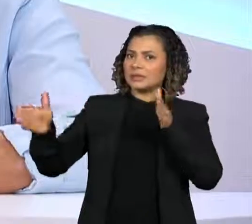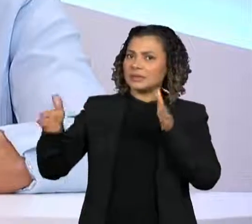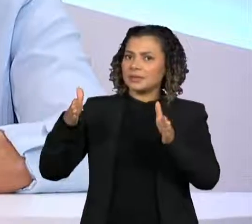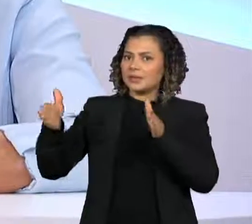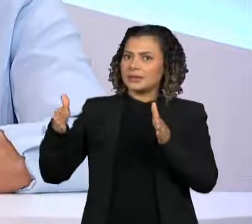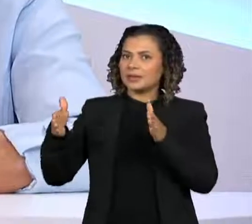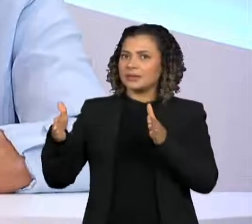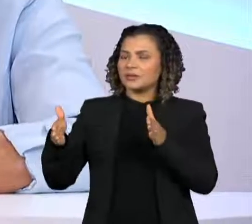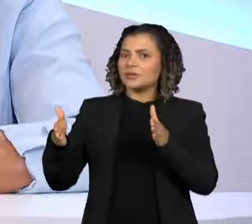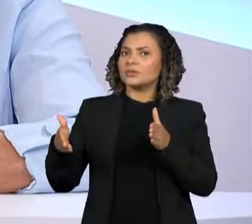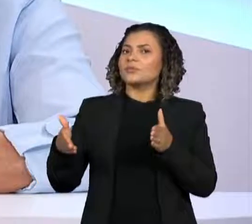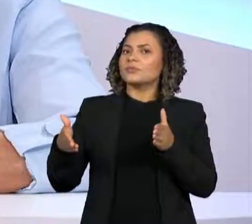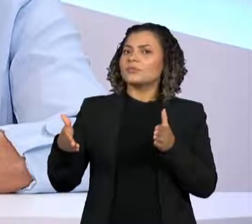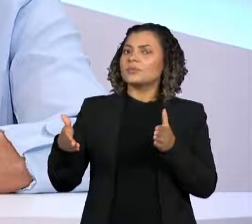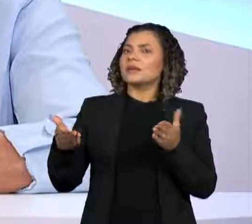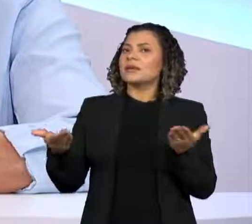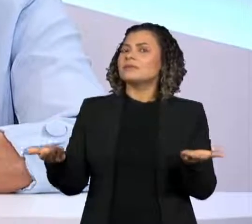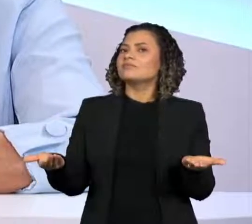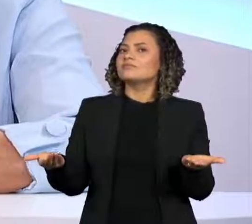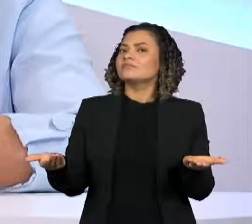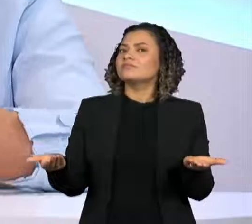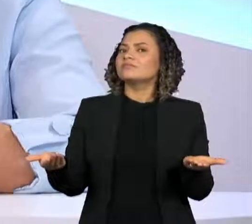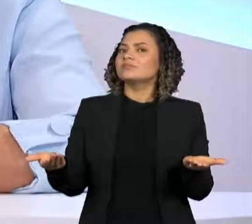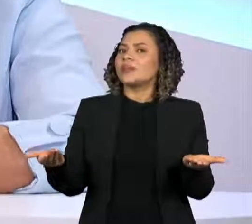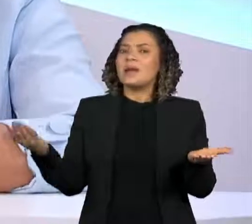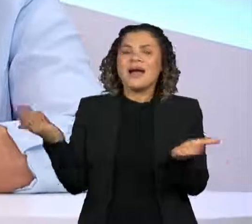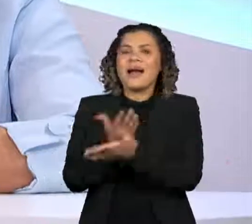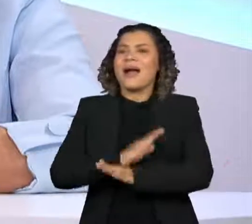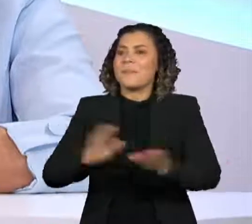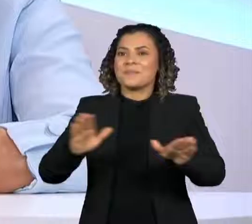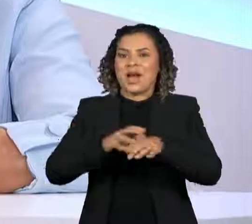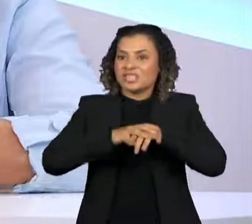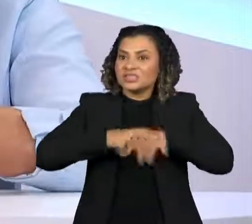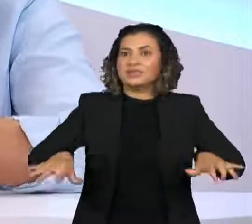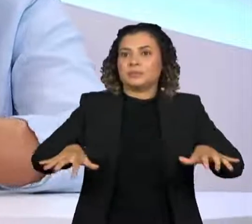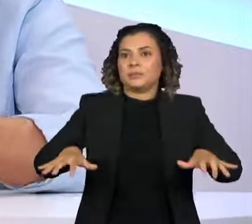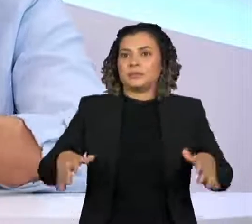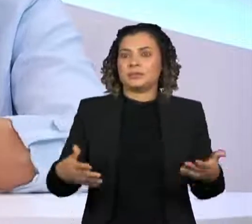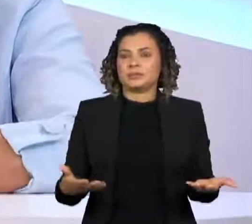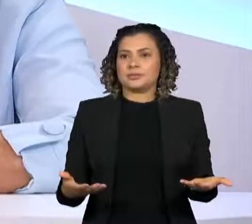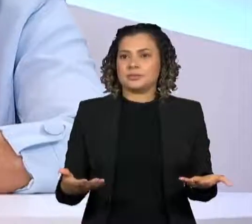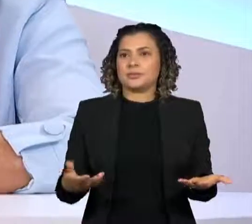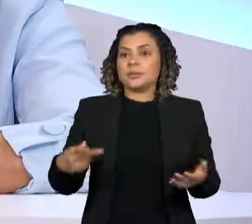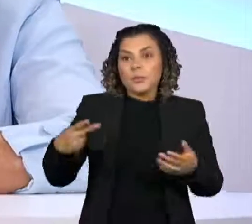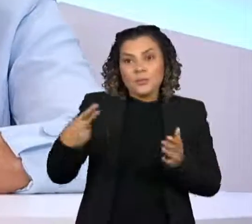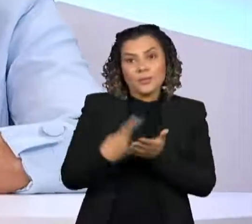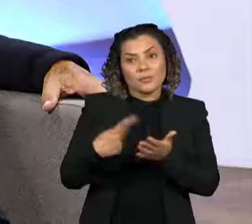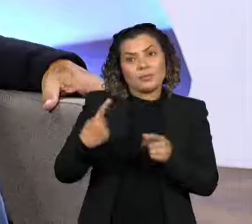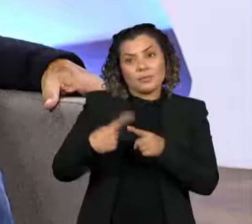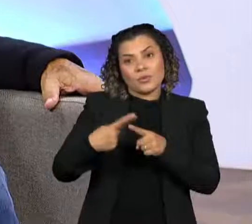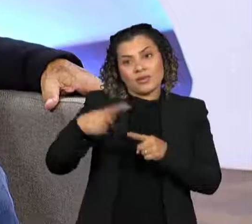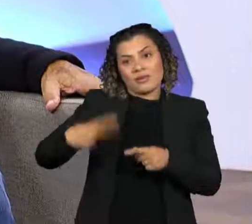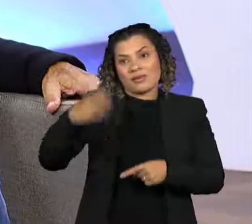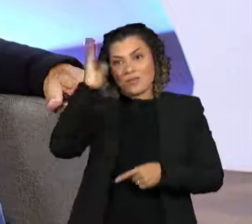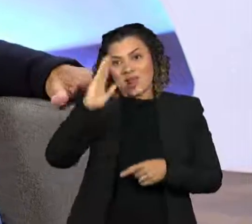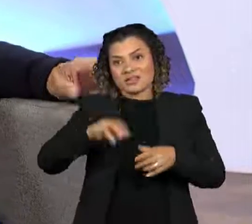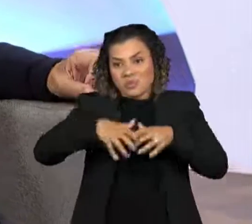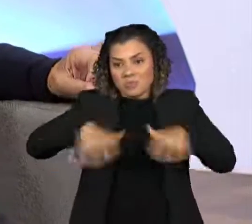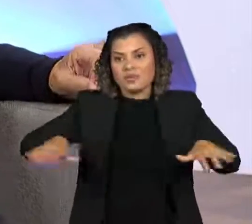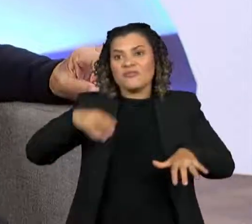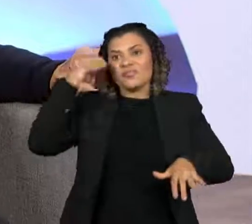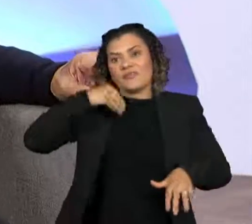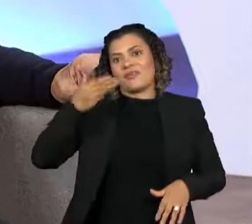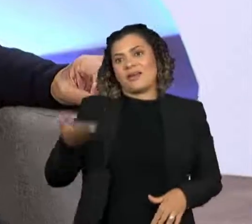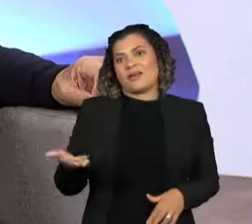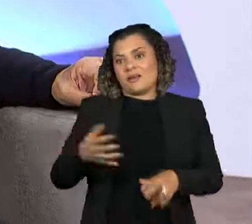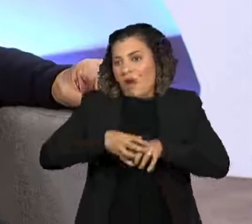nesse momento para a gente quebrar essa divisão que nos enfraquece como país? Olha, Carla,